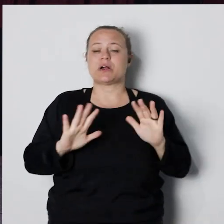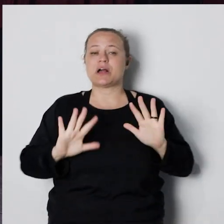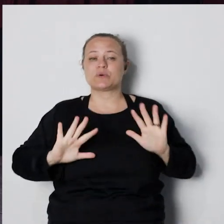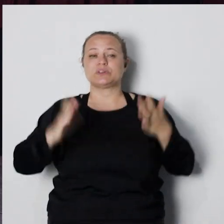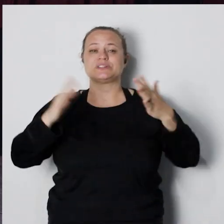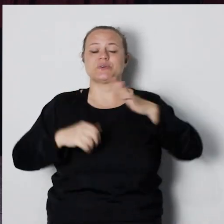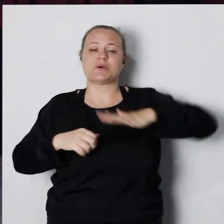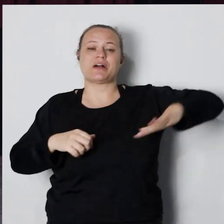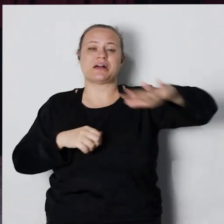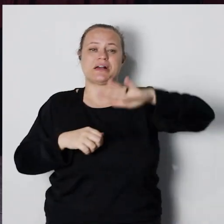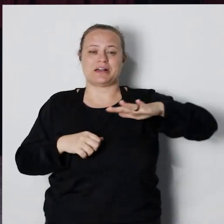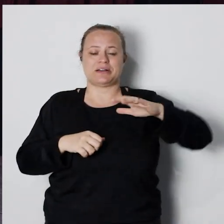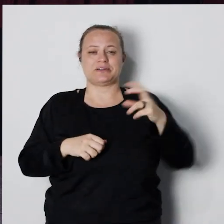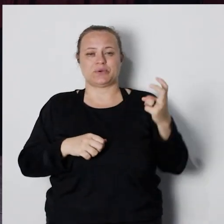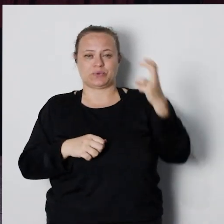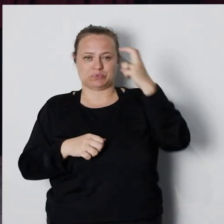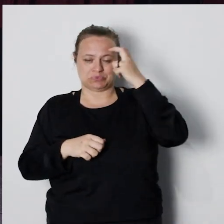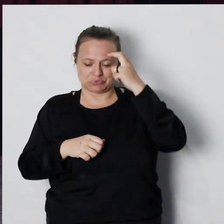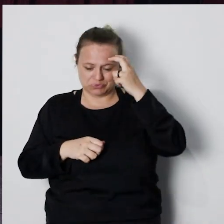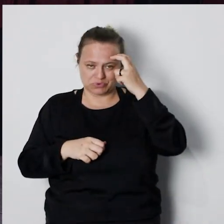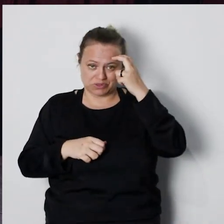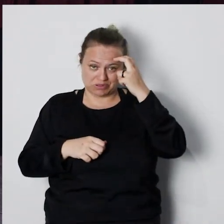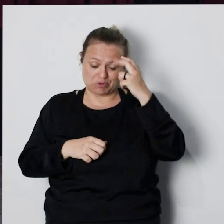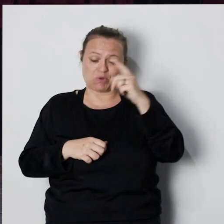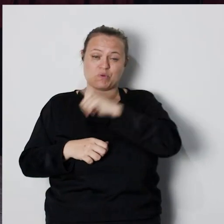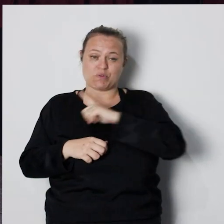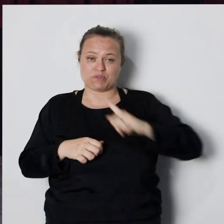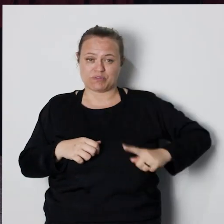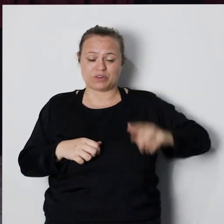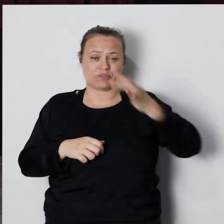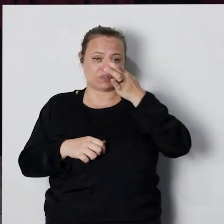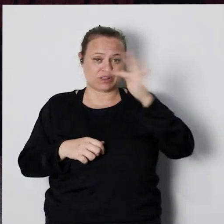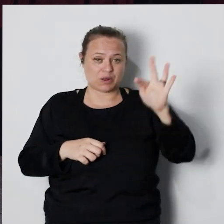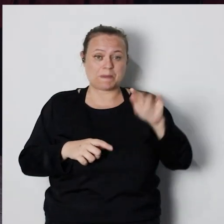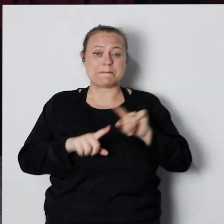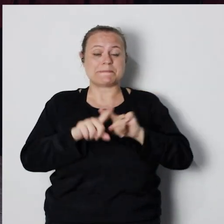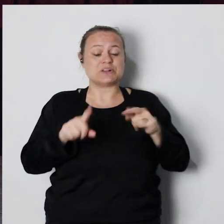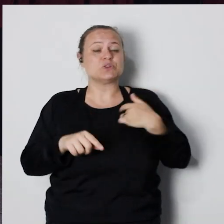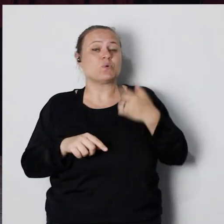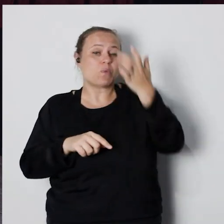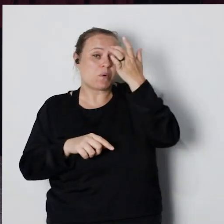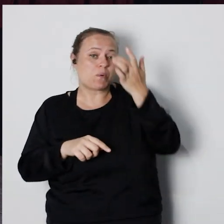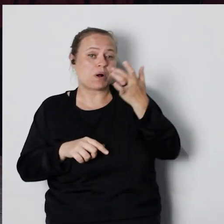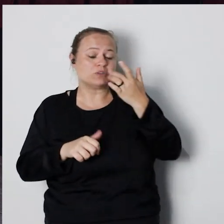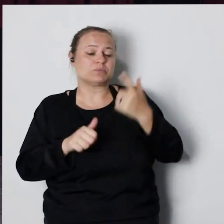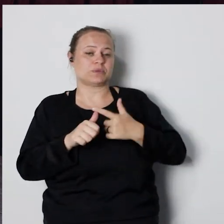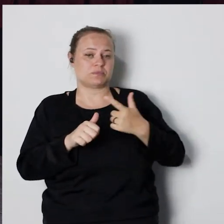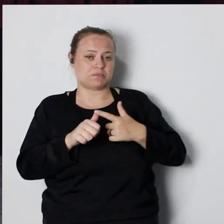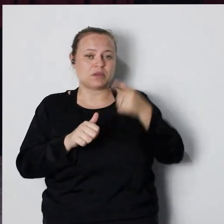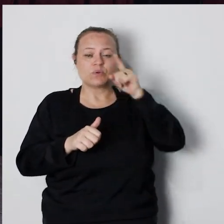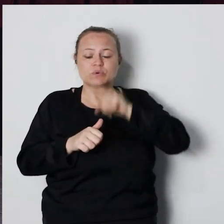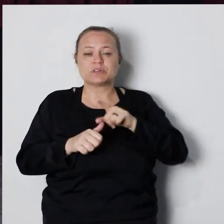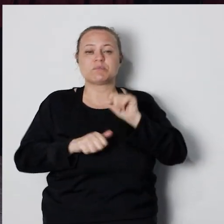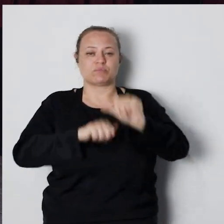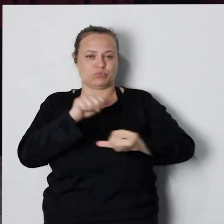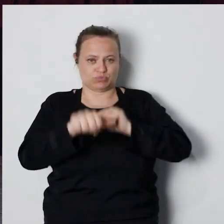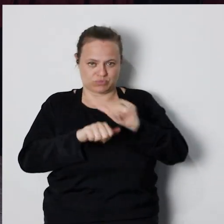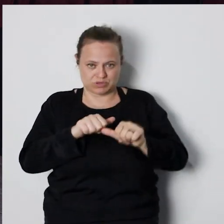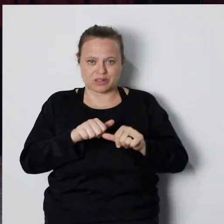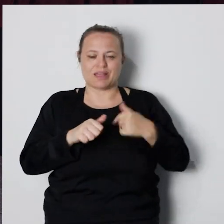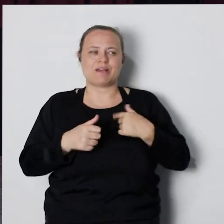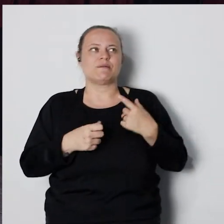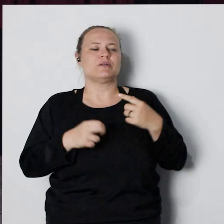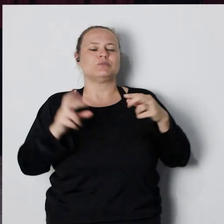plano revisto, nem uma discussão de implementado. Tu não tens informações sobre o que está acontecendo na área da